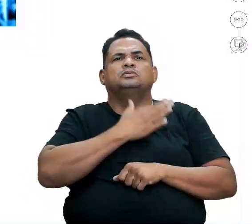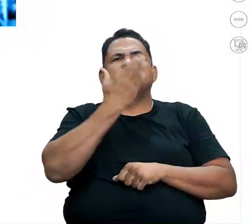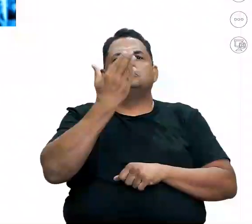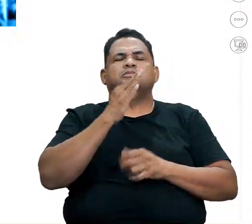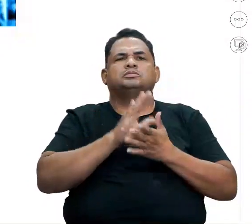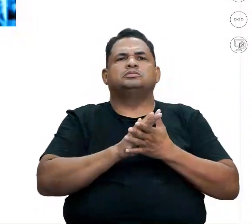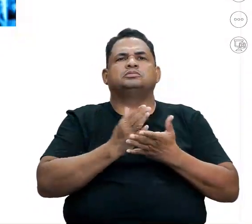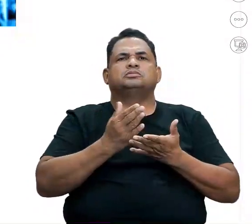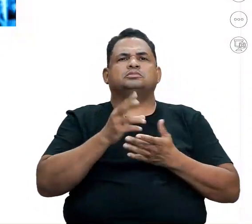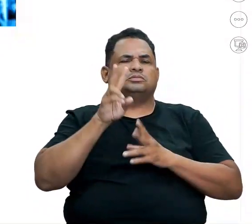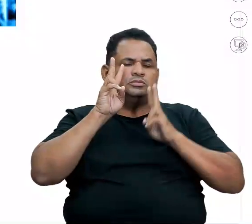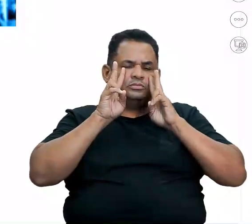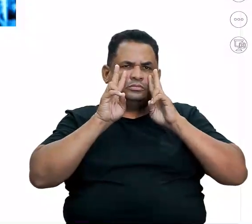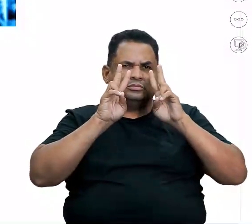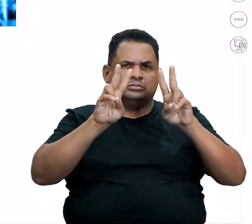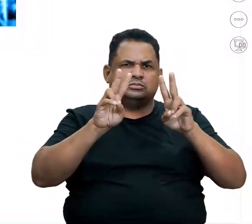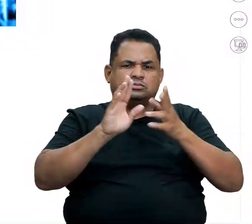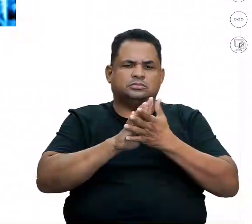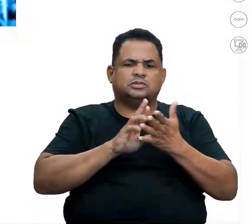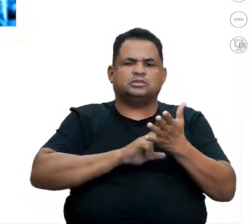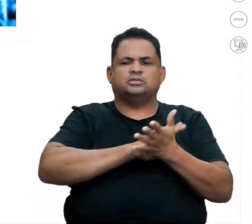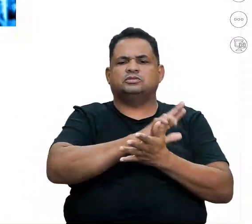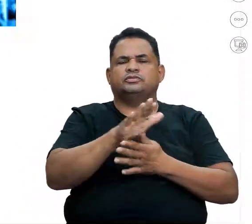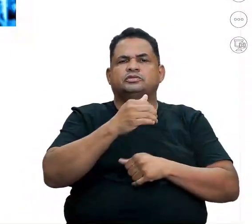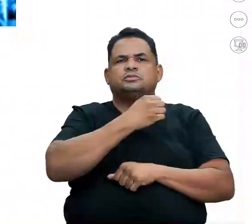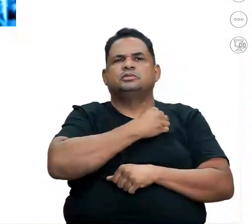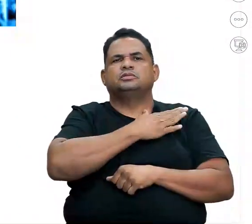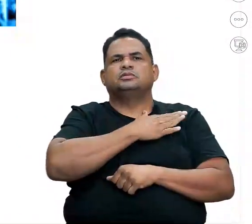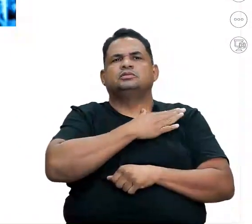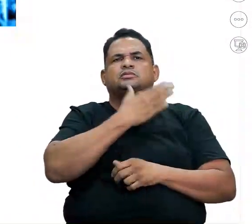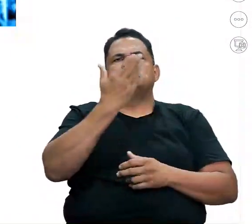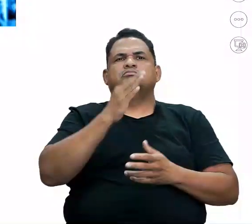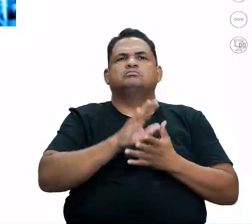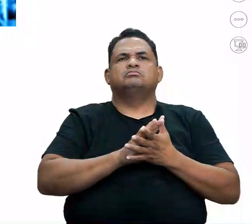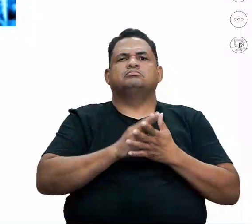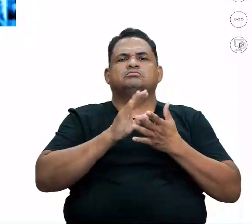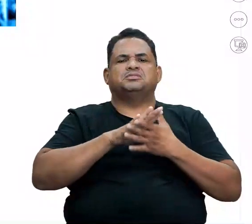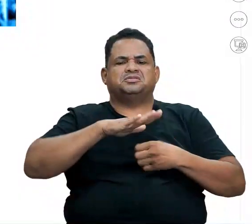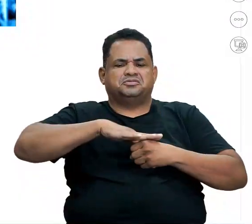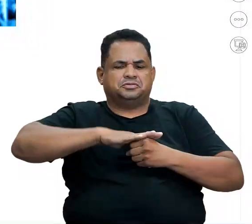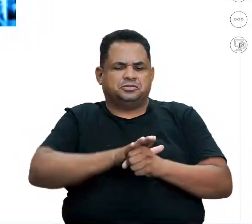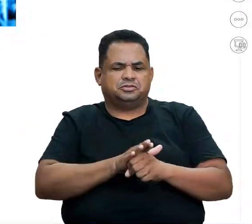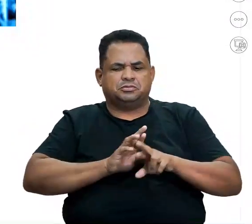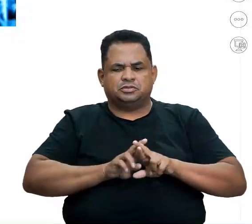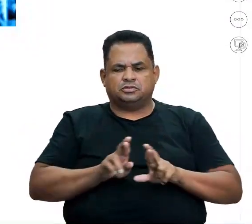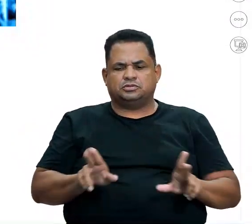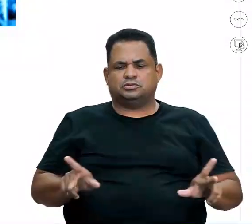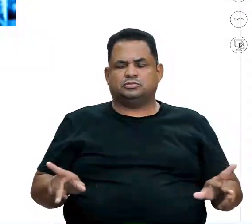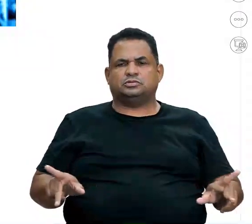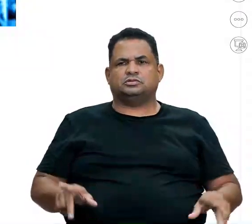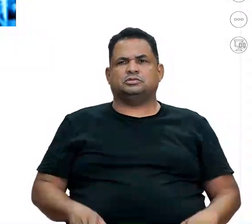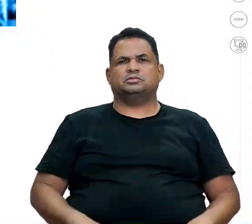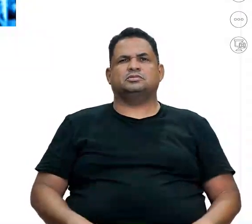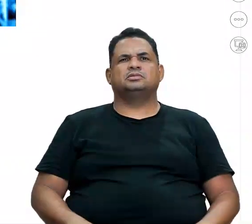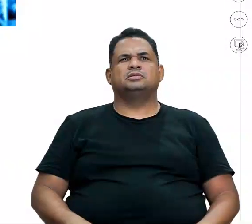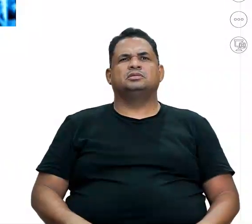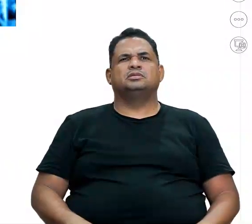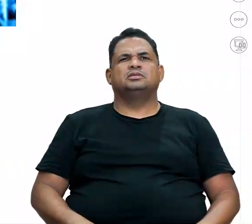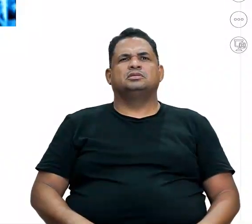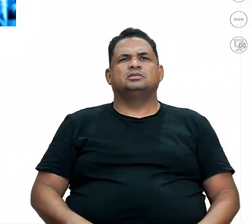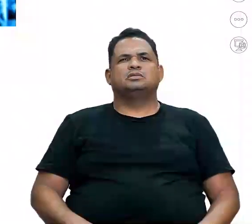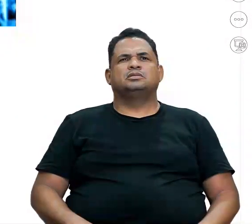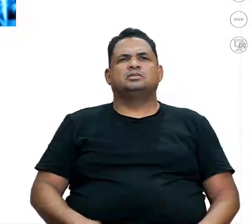visão etnocêntrica, vem vários preconceitos, vem várias discriminações, né? Então, os antropólogos,